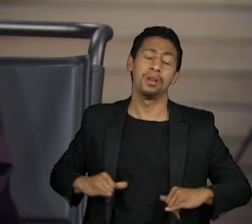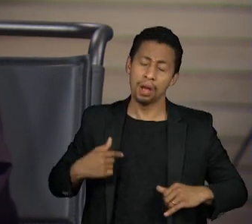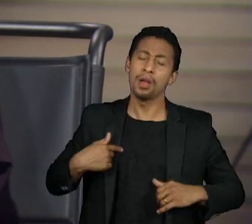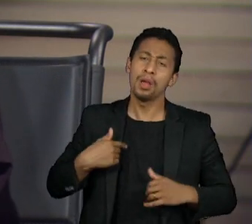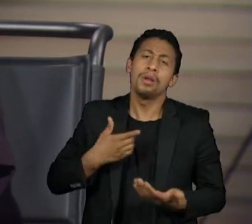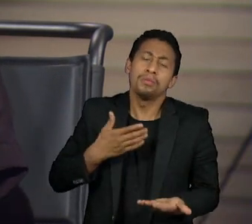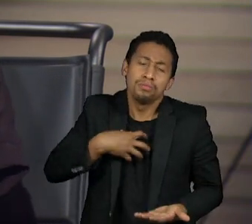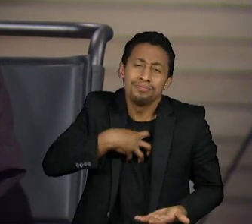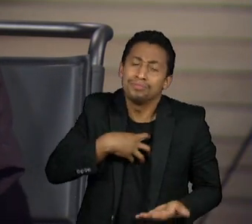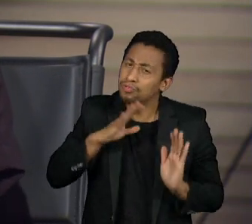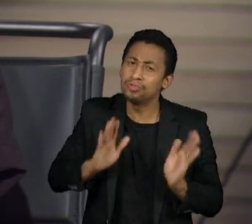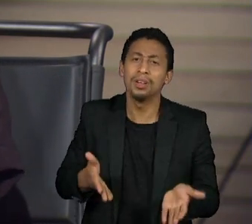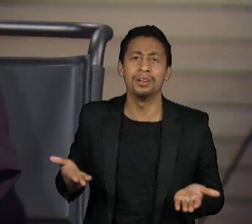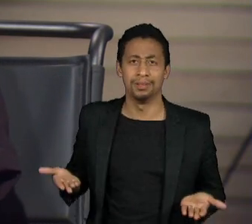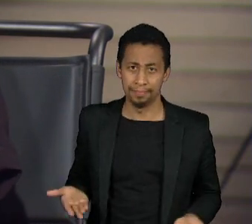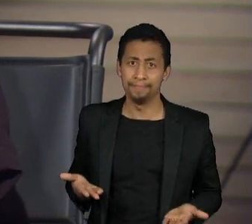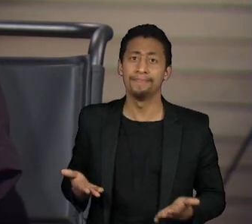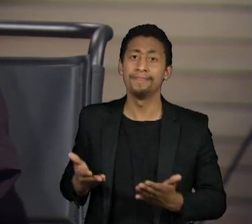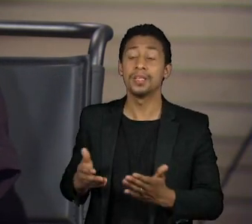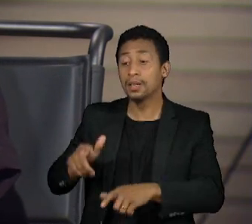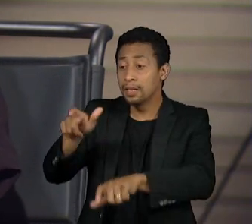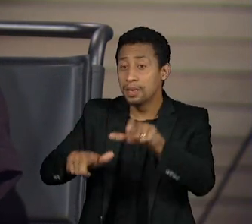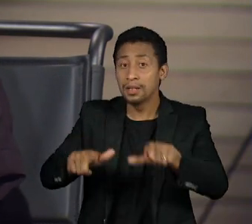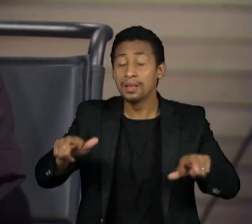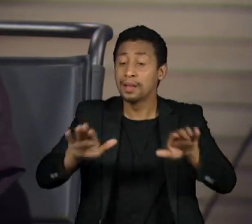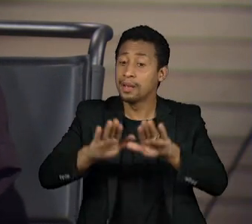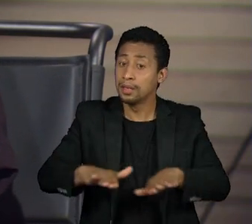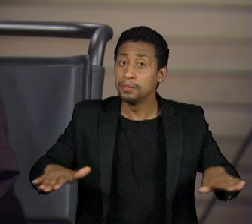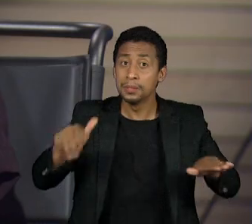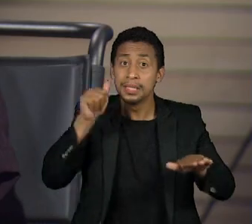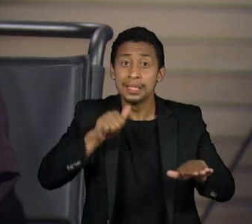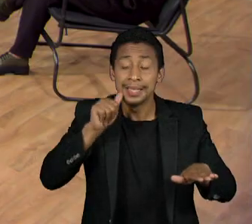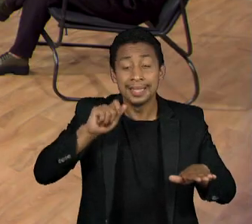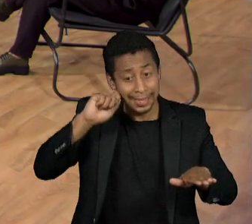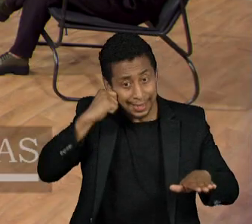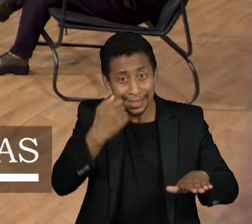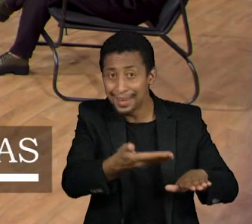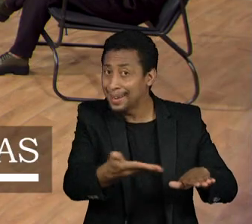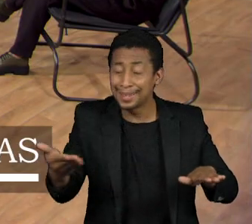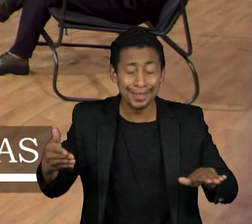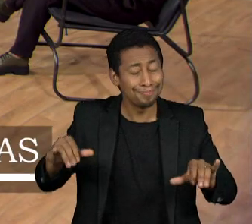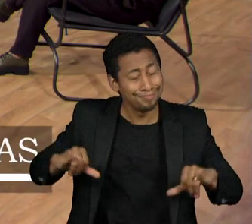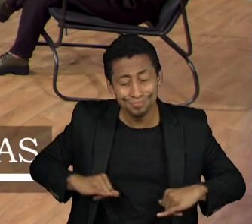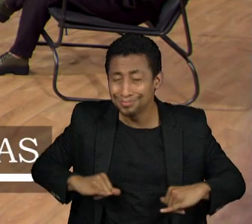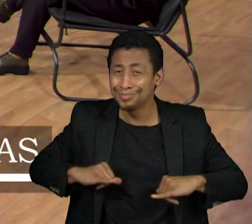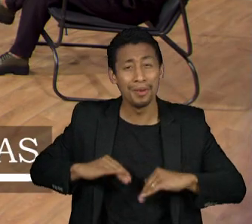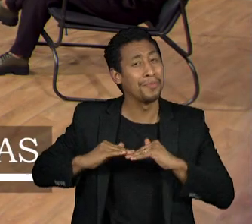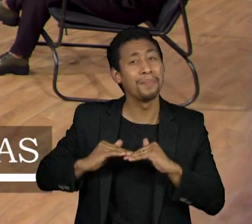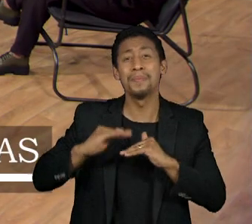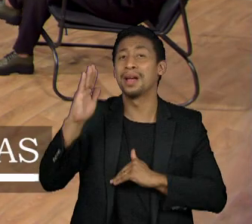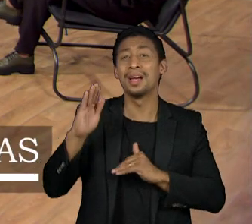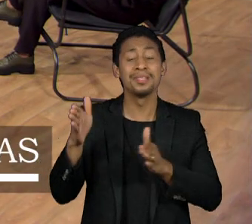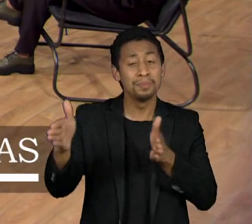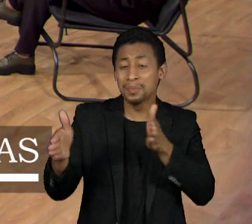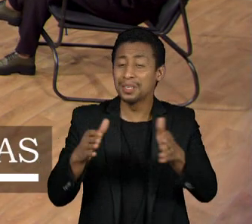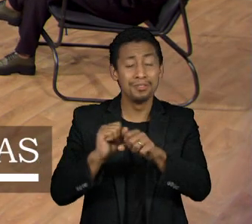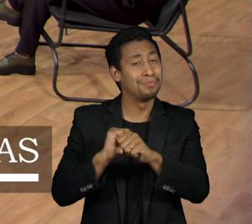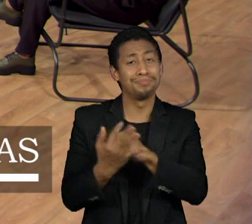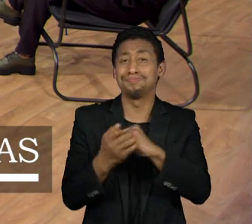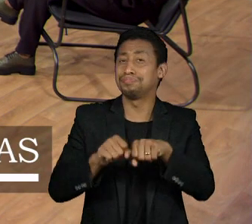E pensar como que isso tem impactado as meninas negras, né? Num contexto de pandemia, impacta muito mais. Como as pessoas negras, elas